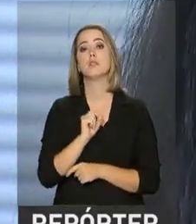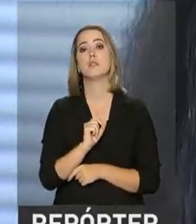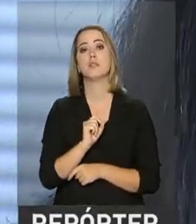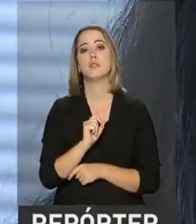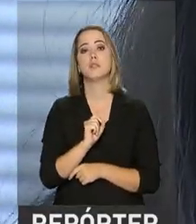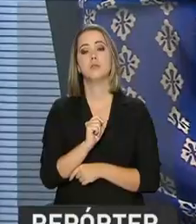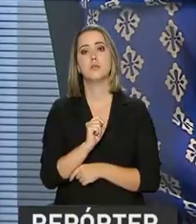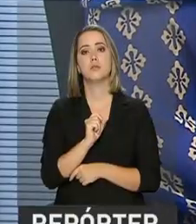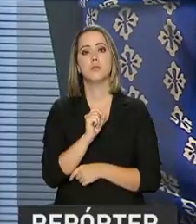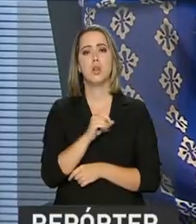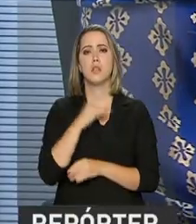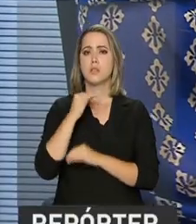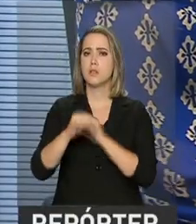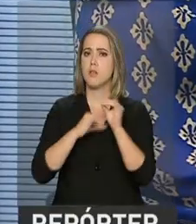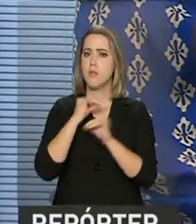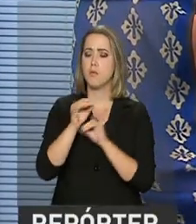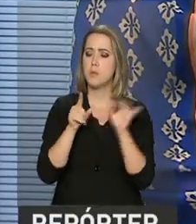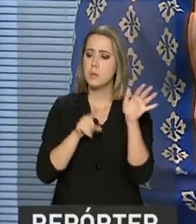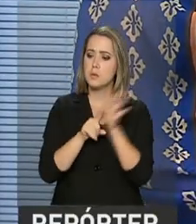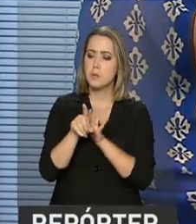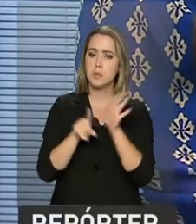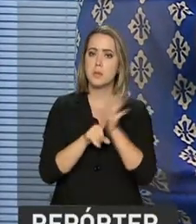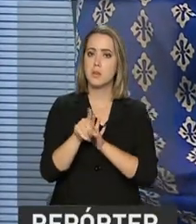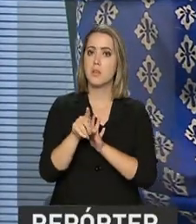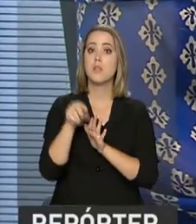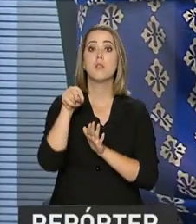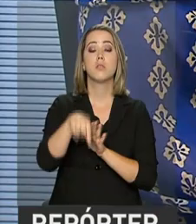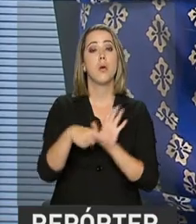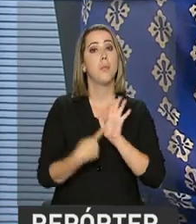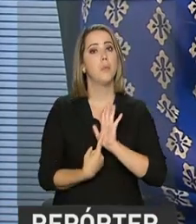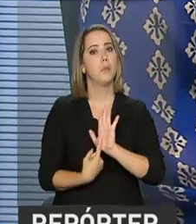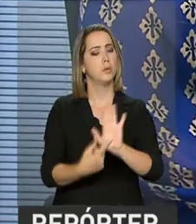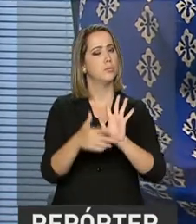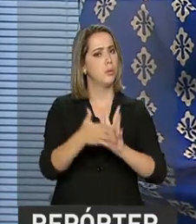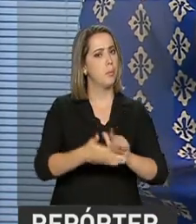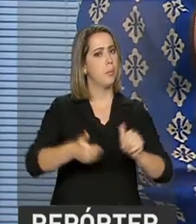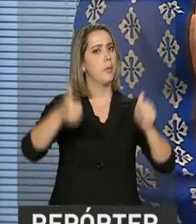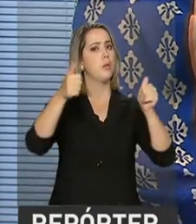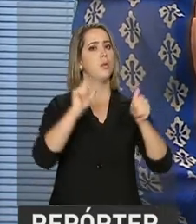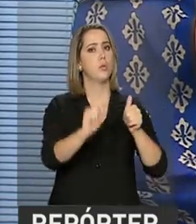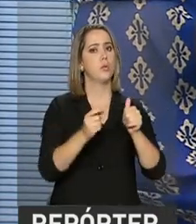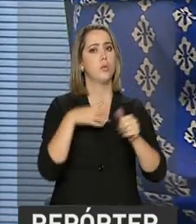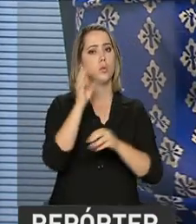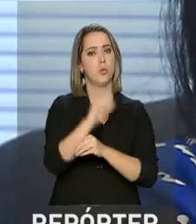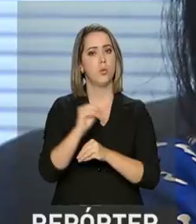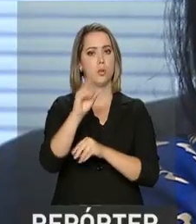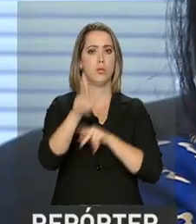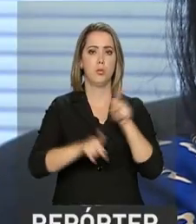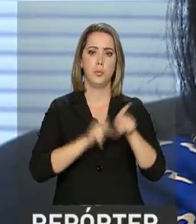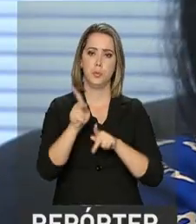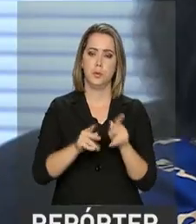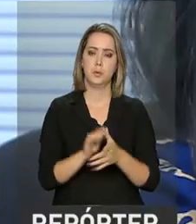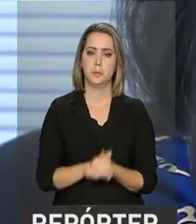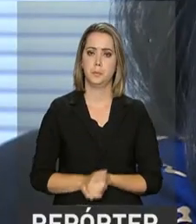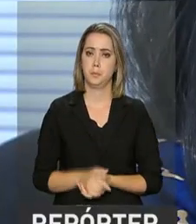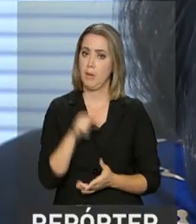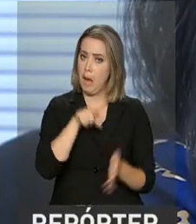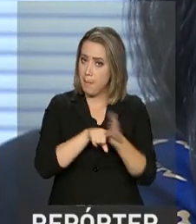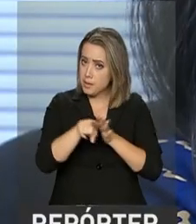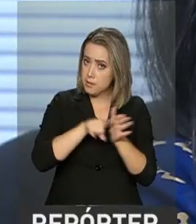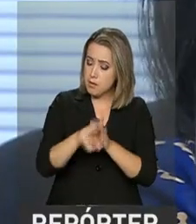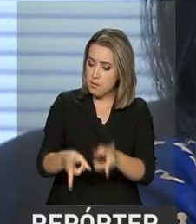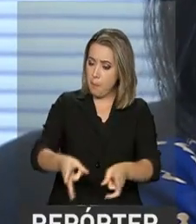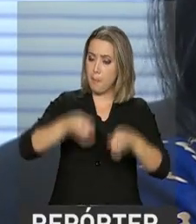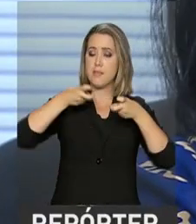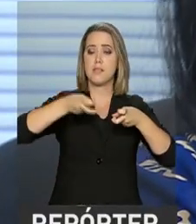básica as informações da pesquisa vão servir para aperfeiçoar o atendimento à população ela identifica eh